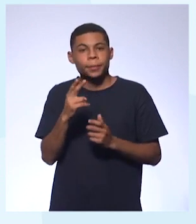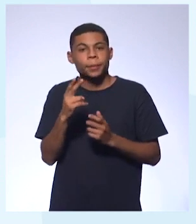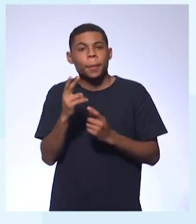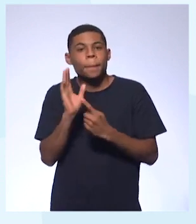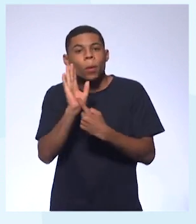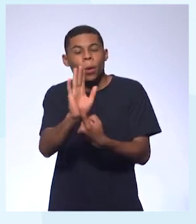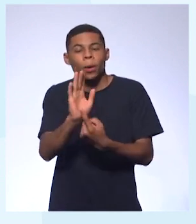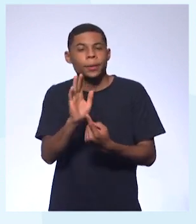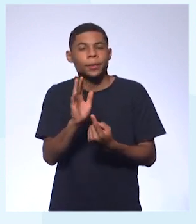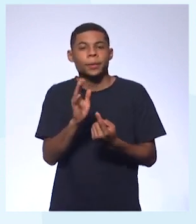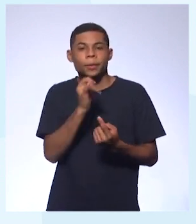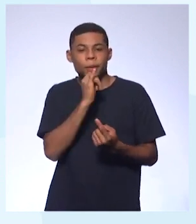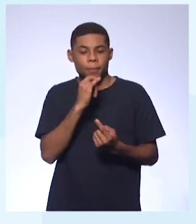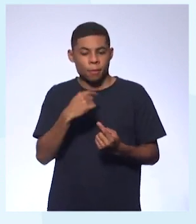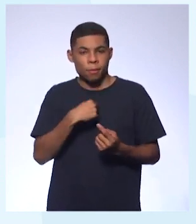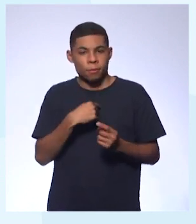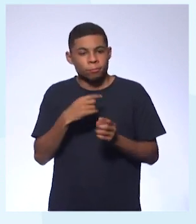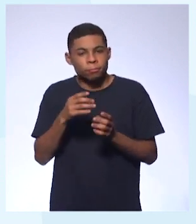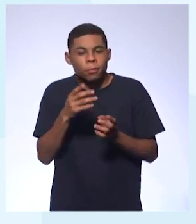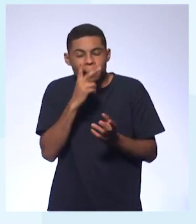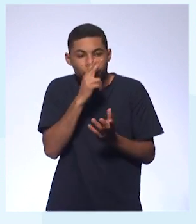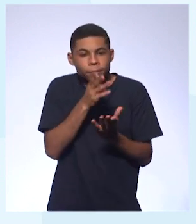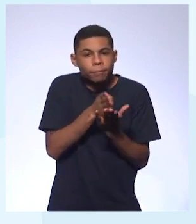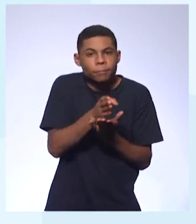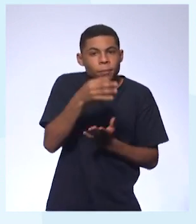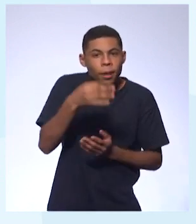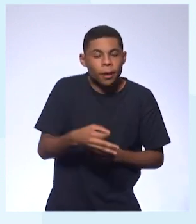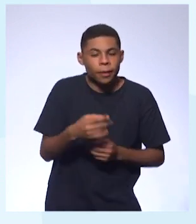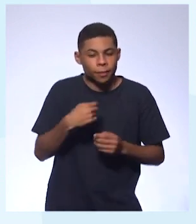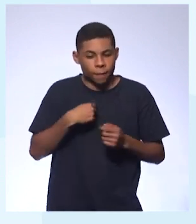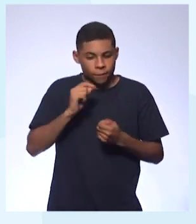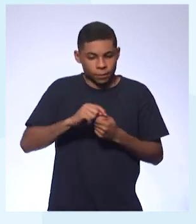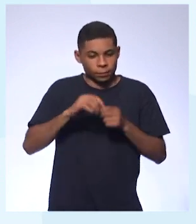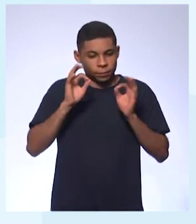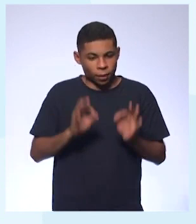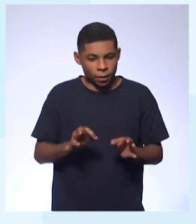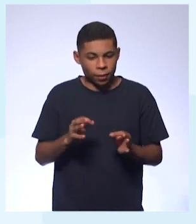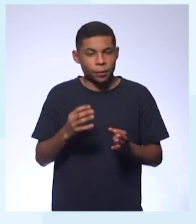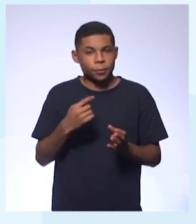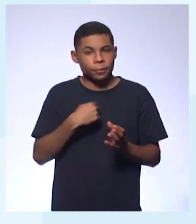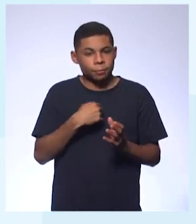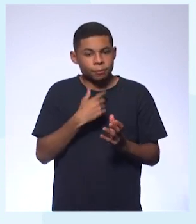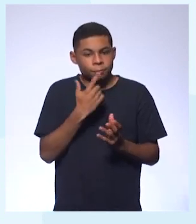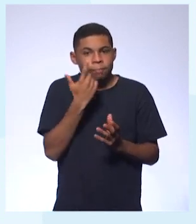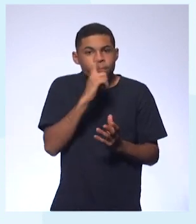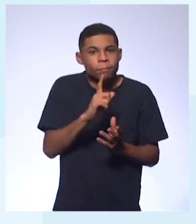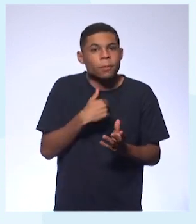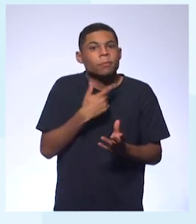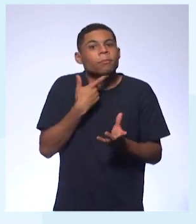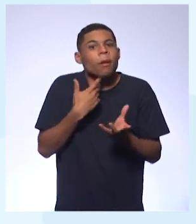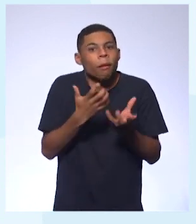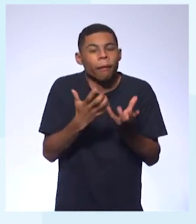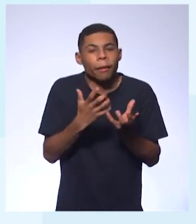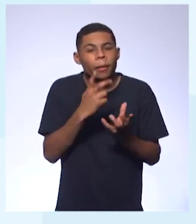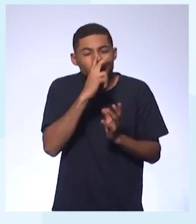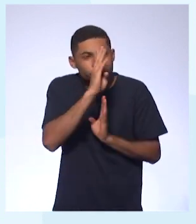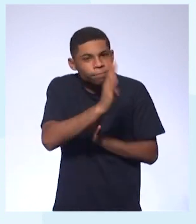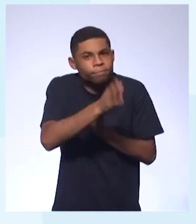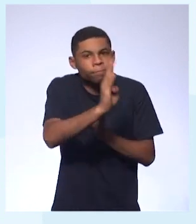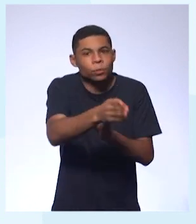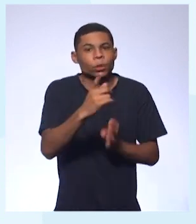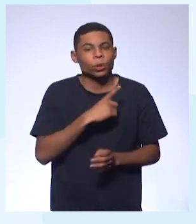demonstram, que mostram que eu estou no caminho certo, na transição daquilo que eu almejo, daquilo que eu desejo, e